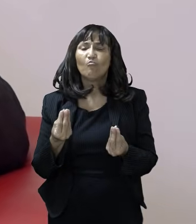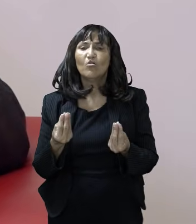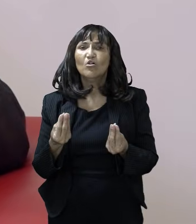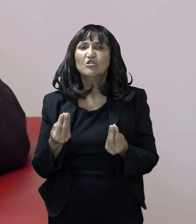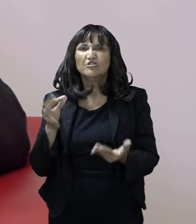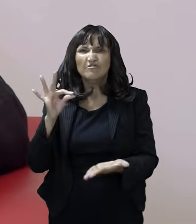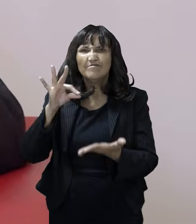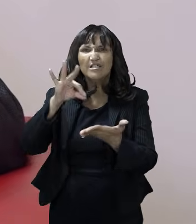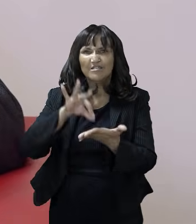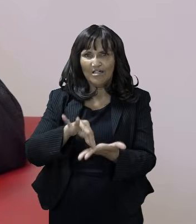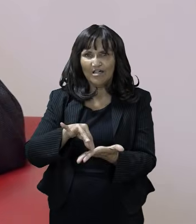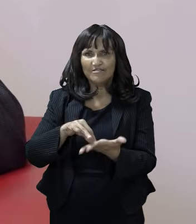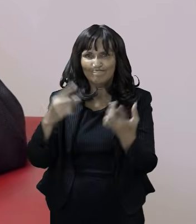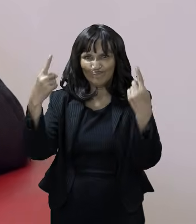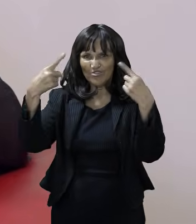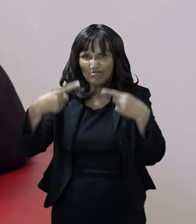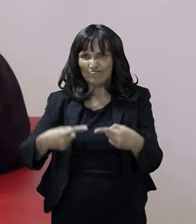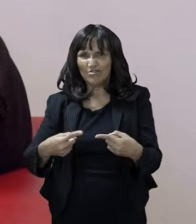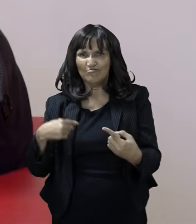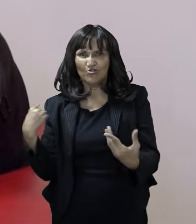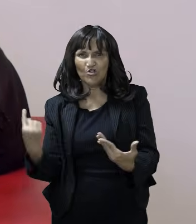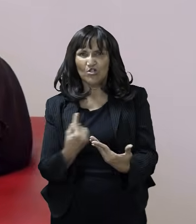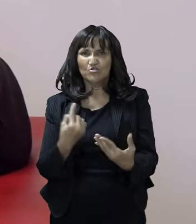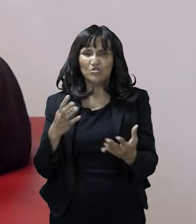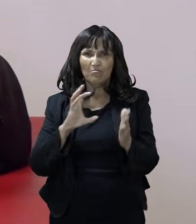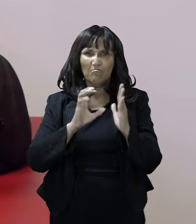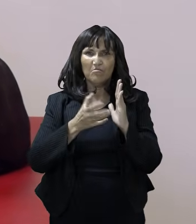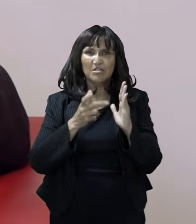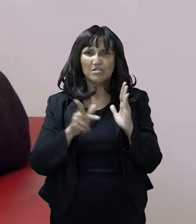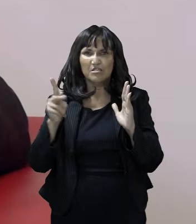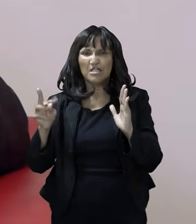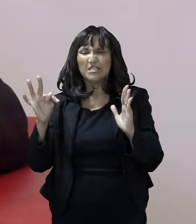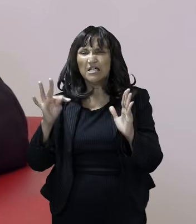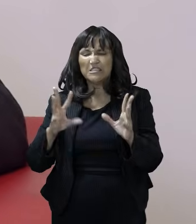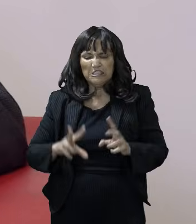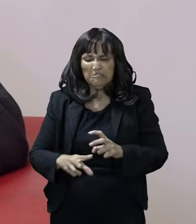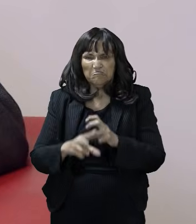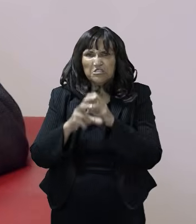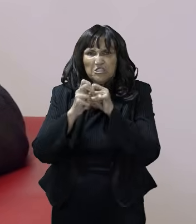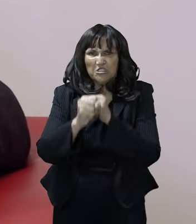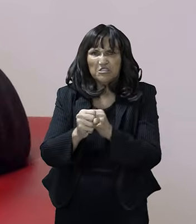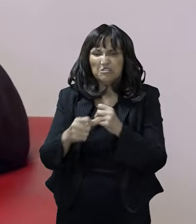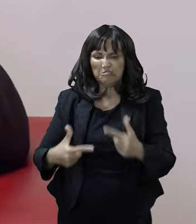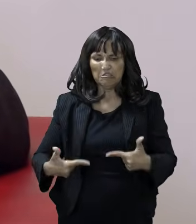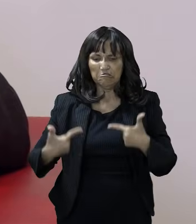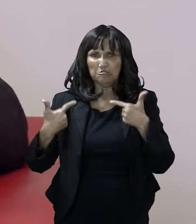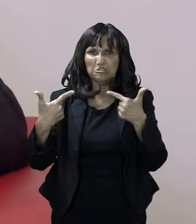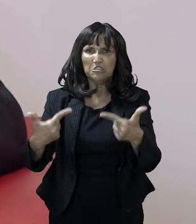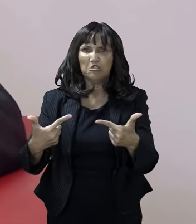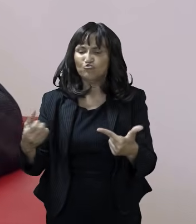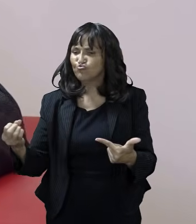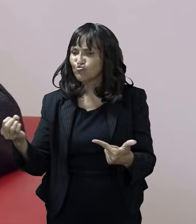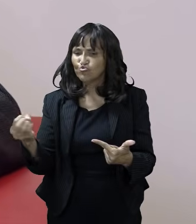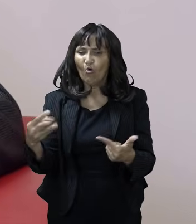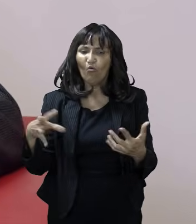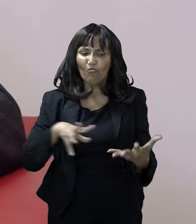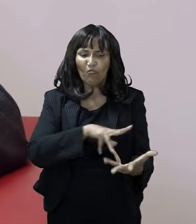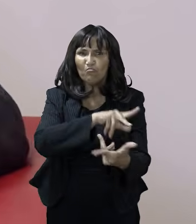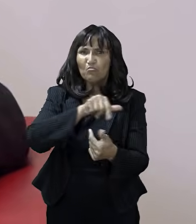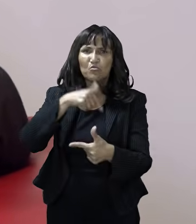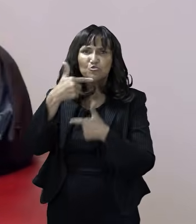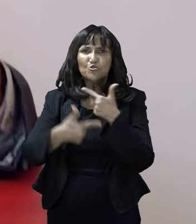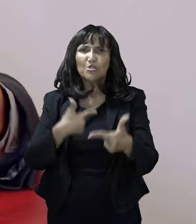esse é um dos grandes desafios nossos, que o PT está se debruçando, tem que se debruçar em relação a isso, o novo mundo do trabalho,